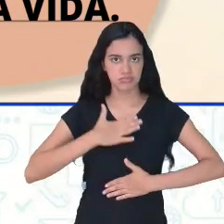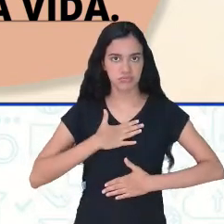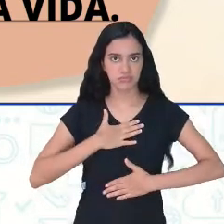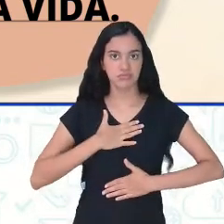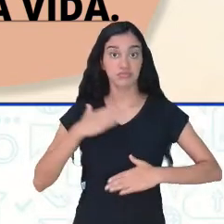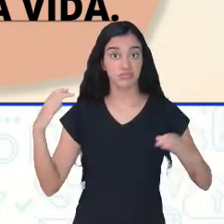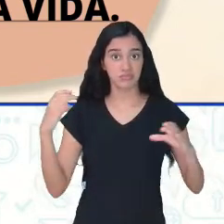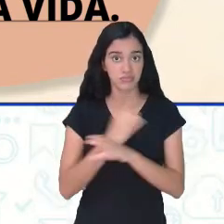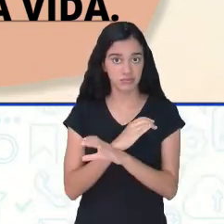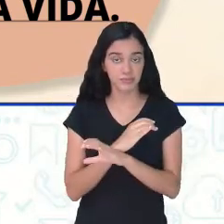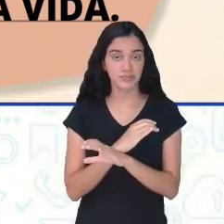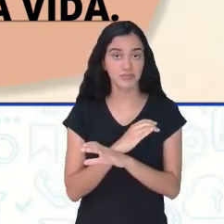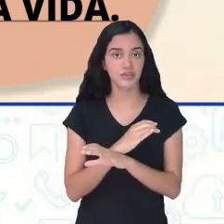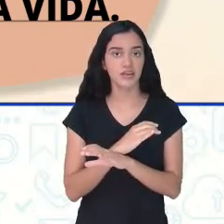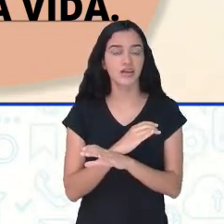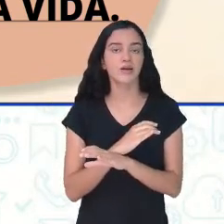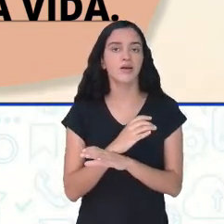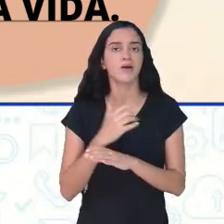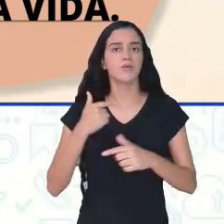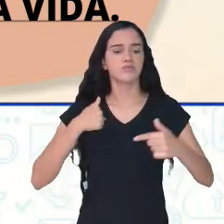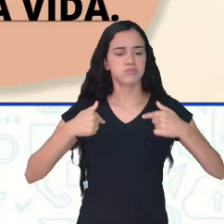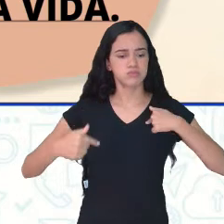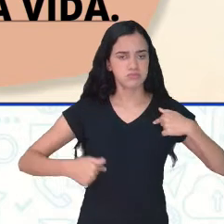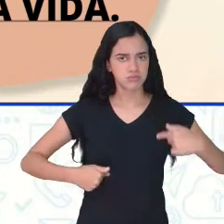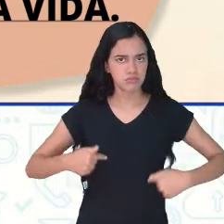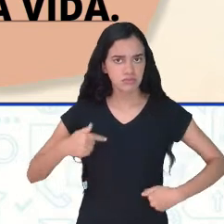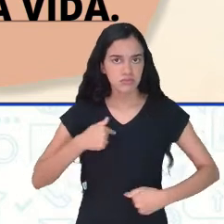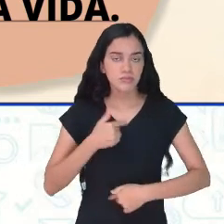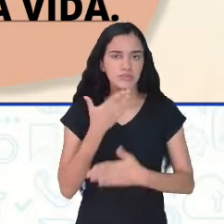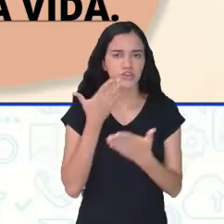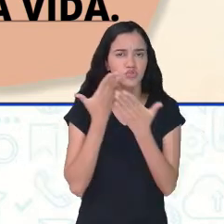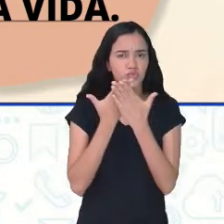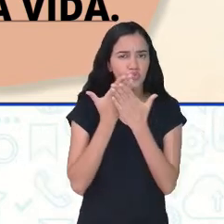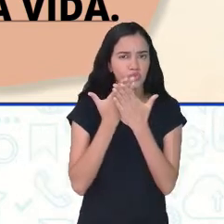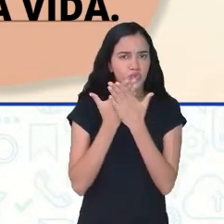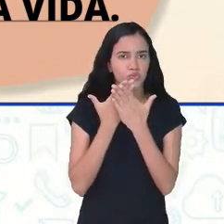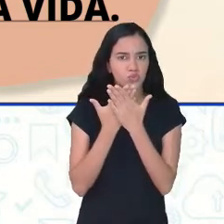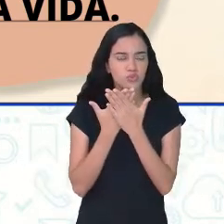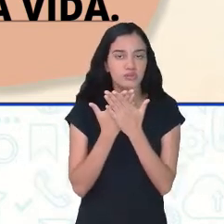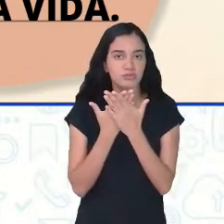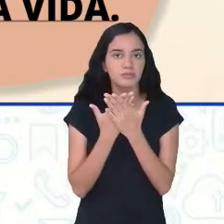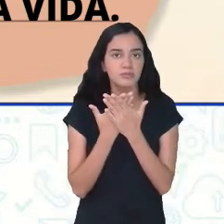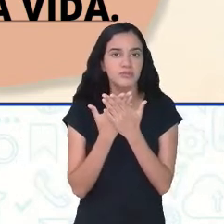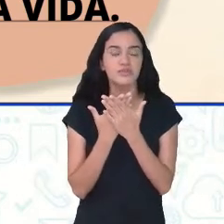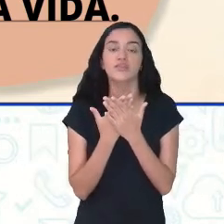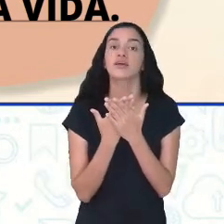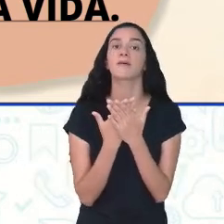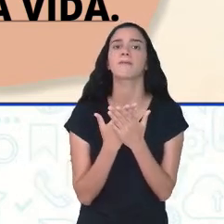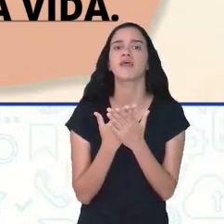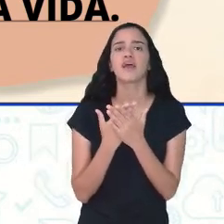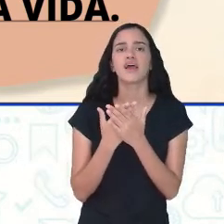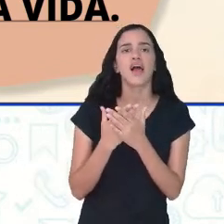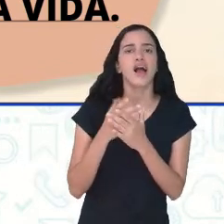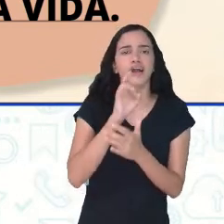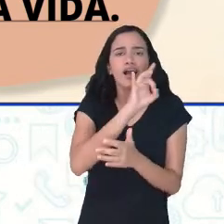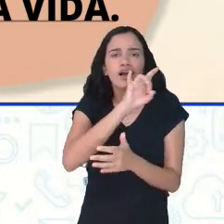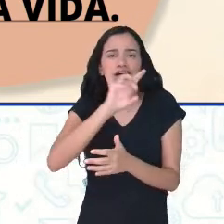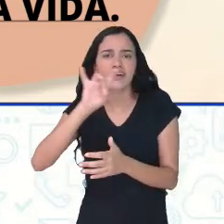Então, as partes é só para a gente fazer o estudo. Então, realmente, ele está aí, olha, todo integrado, cada